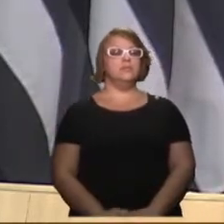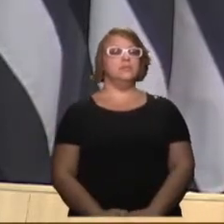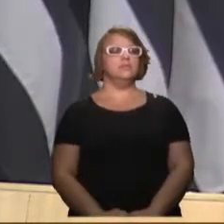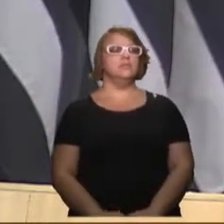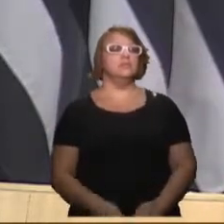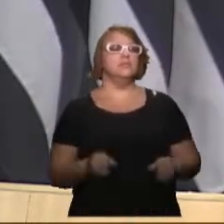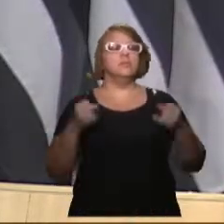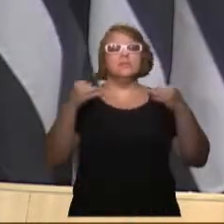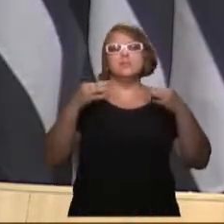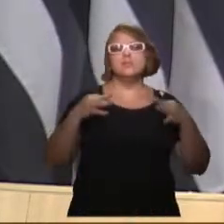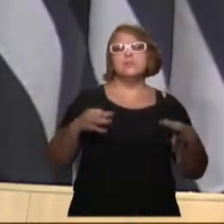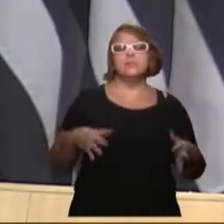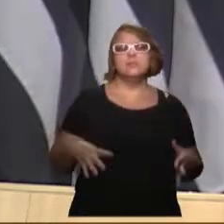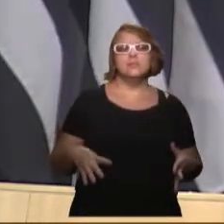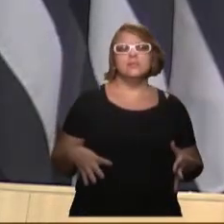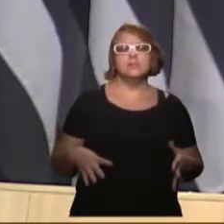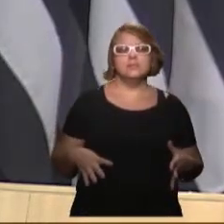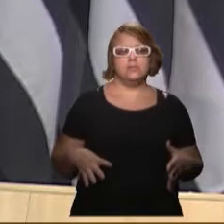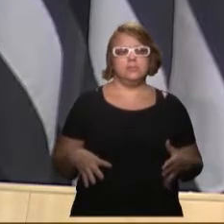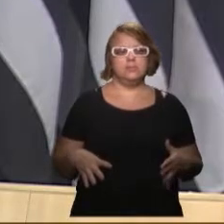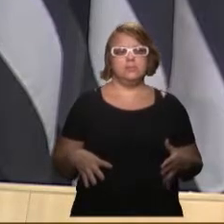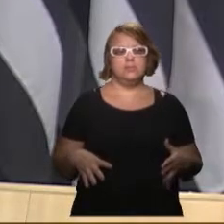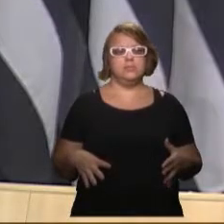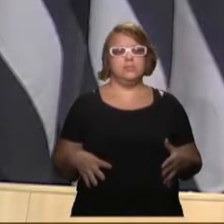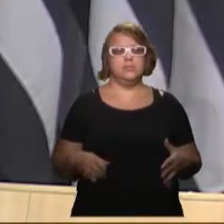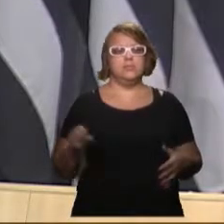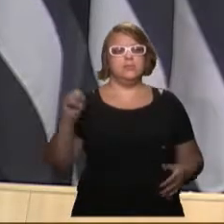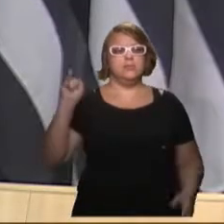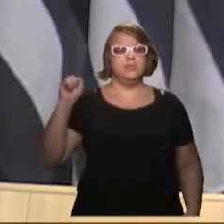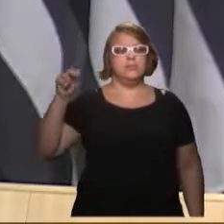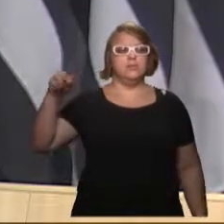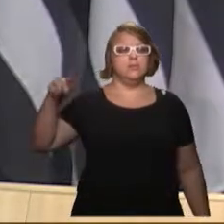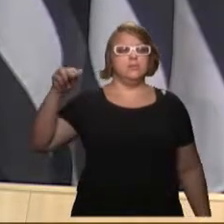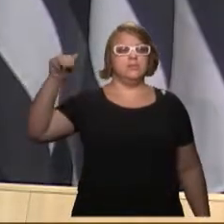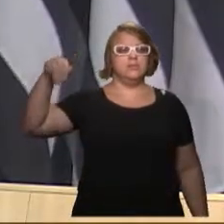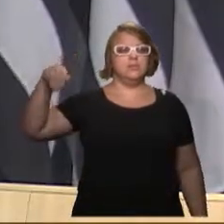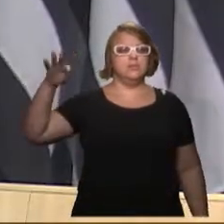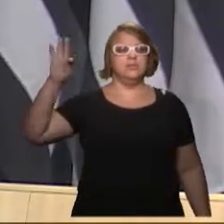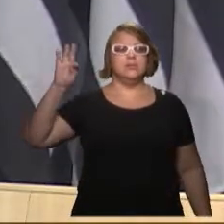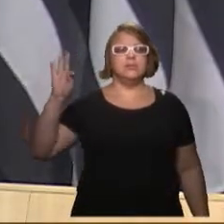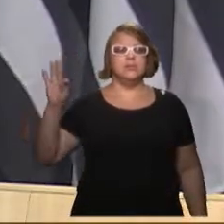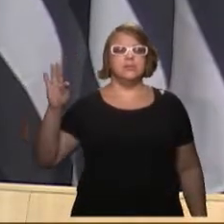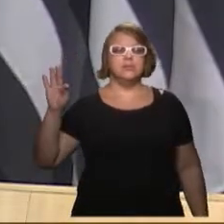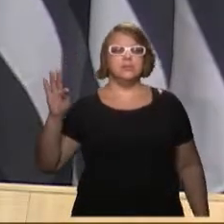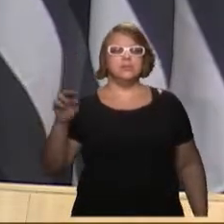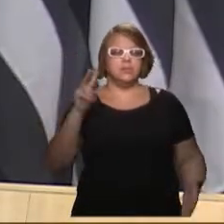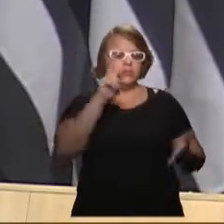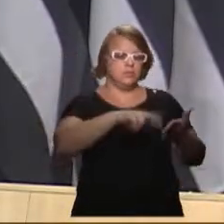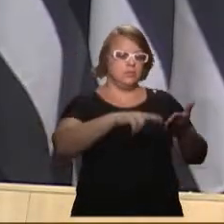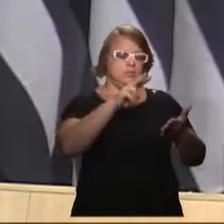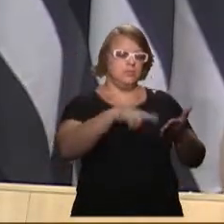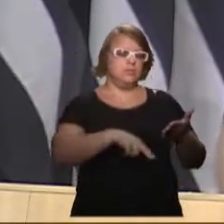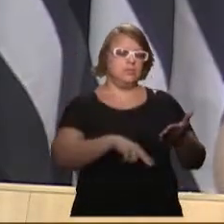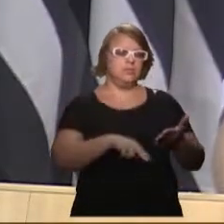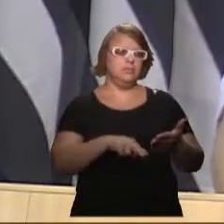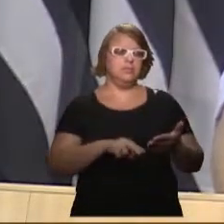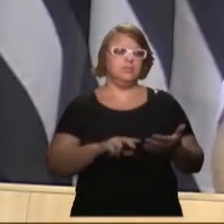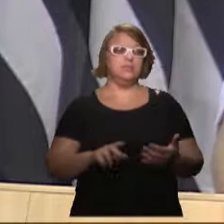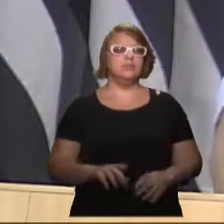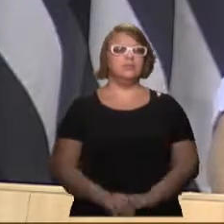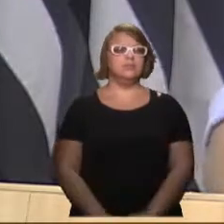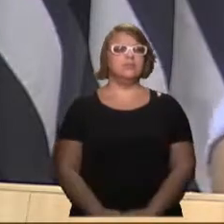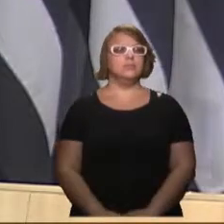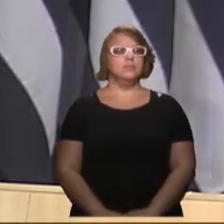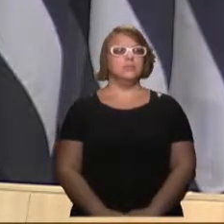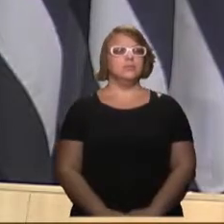diretor do IPMT traz essa leitura e a secretária Odila faz isso? Veja o quanto a fragilidade nós temos para votar